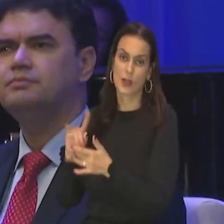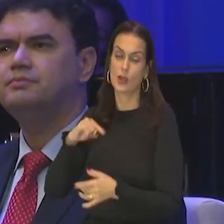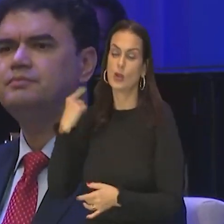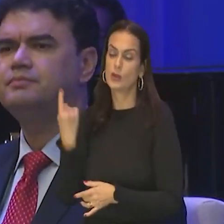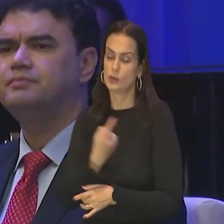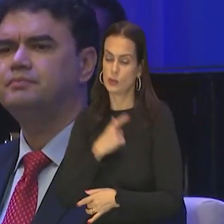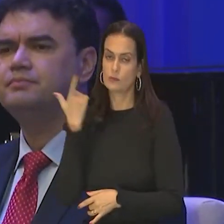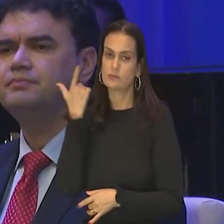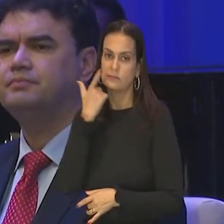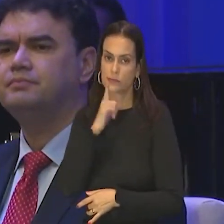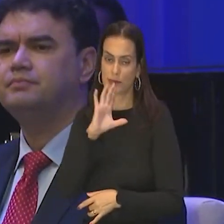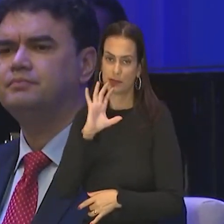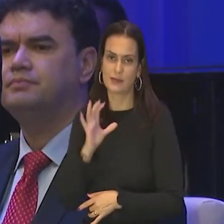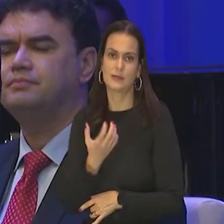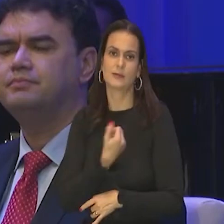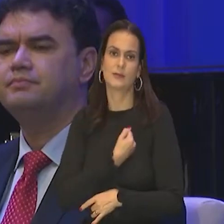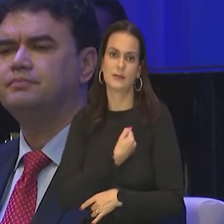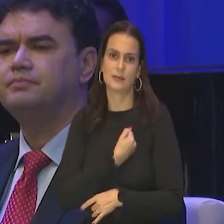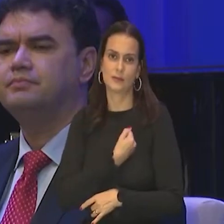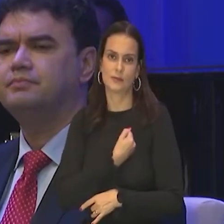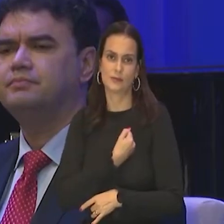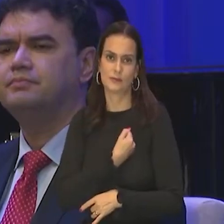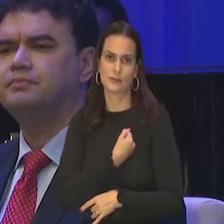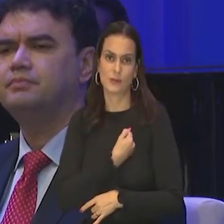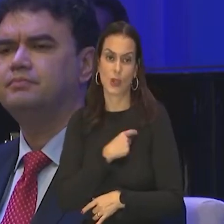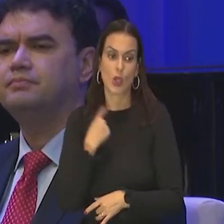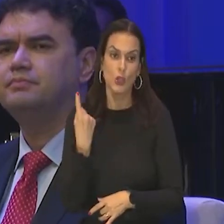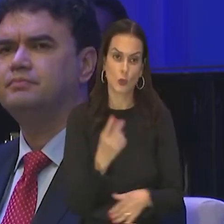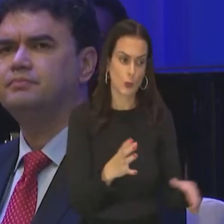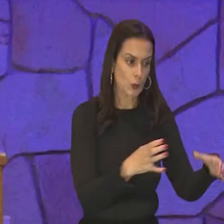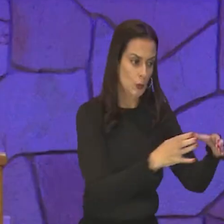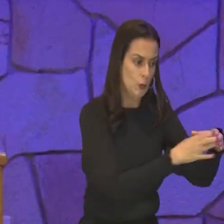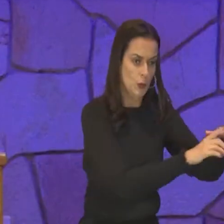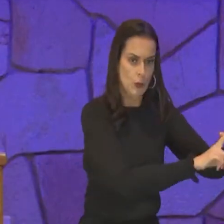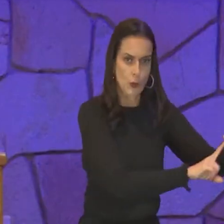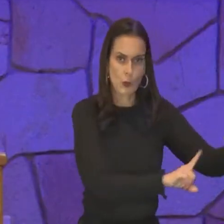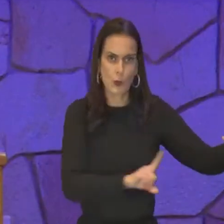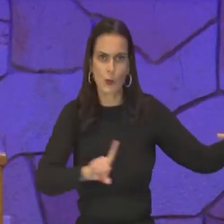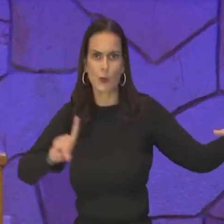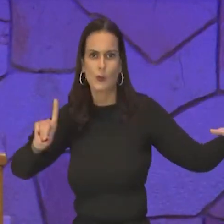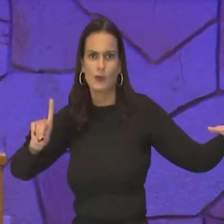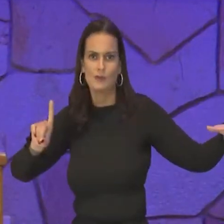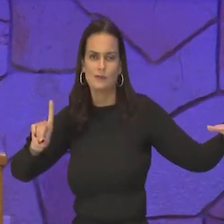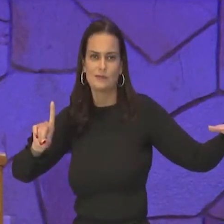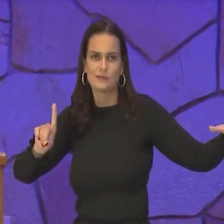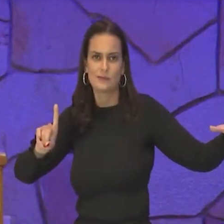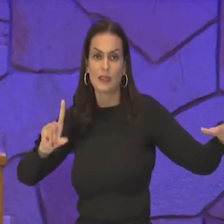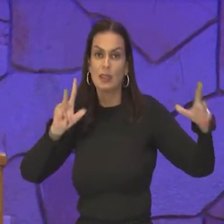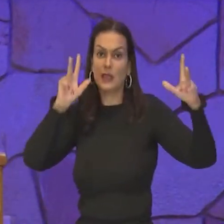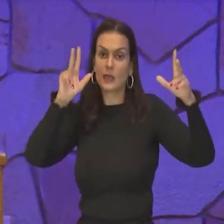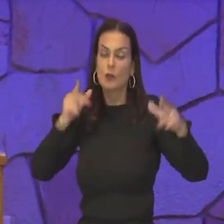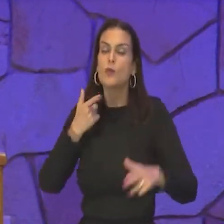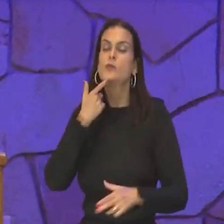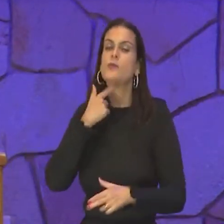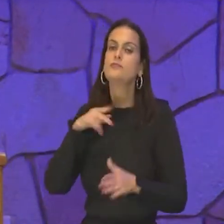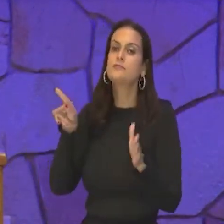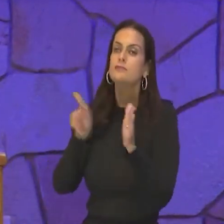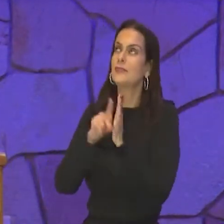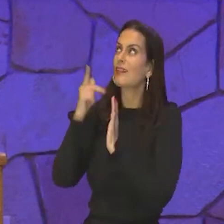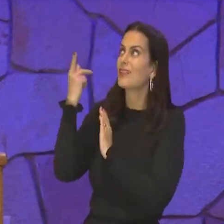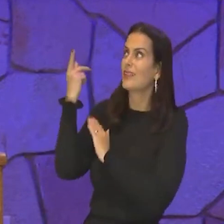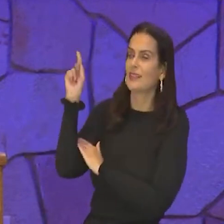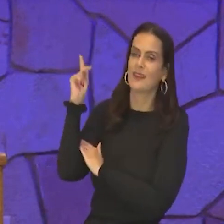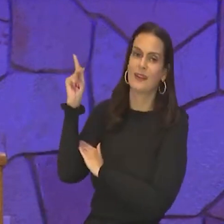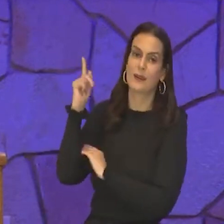salvos, nós somos separados, nós somos arrancados deste mundo perverso segundo a vontade de Deus,